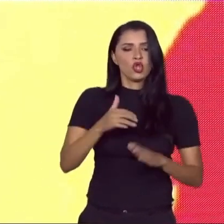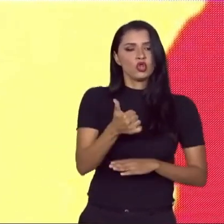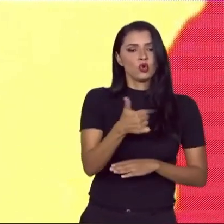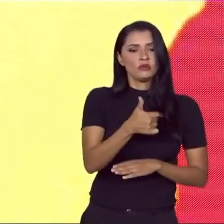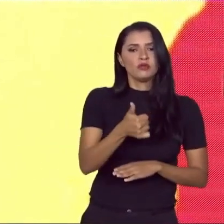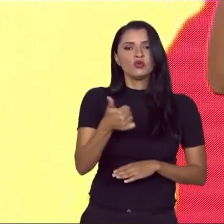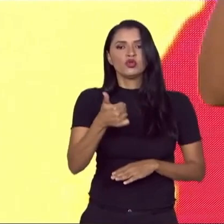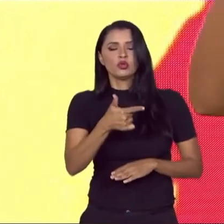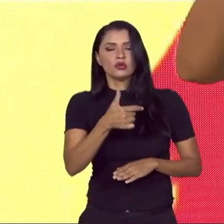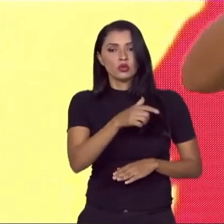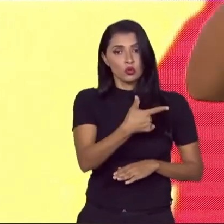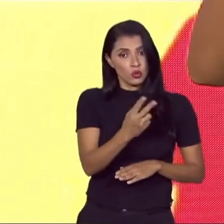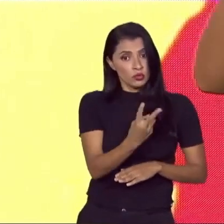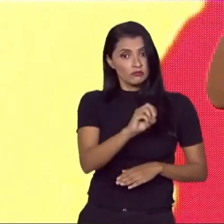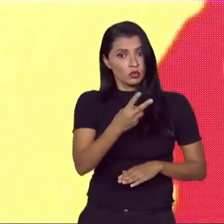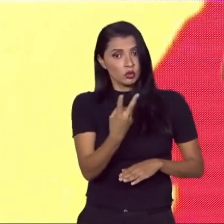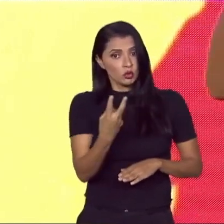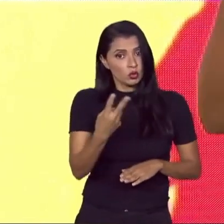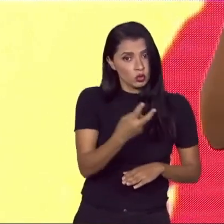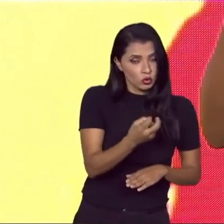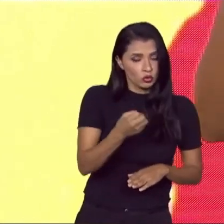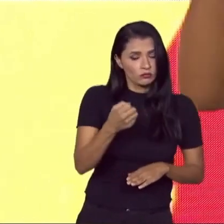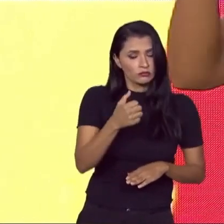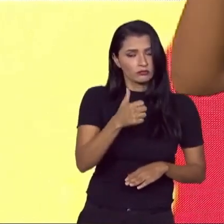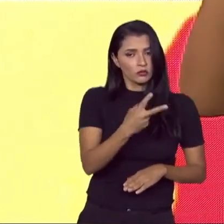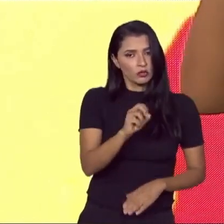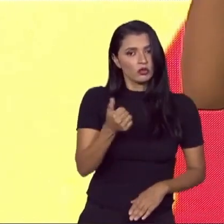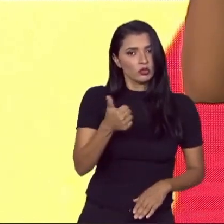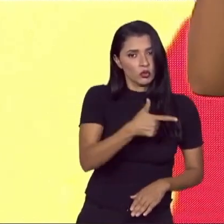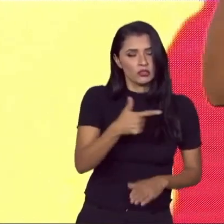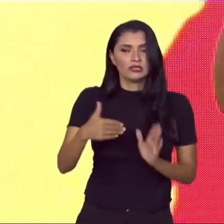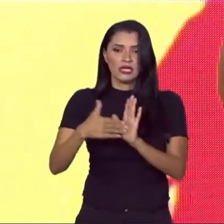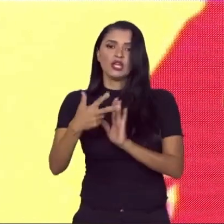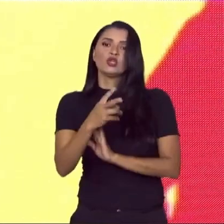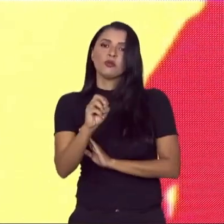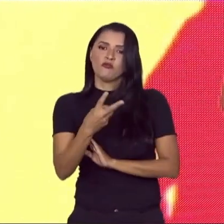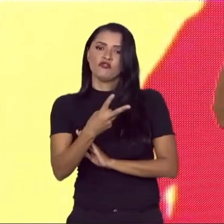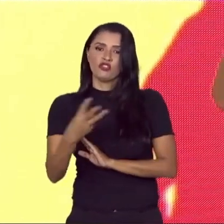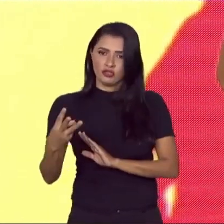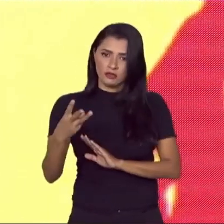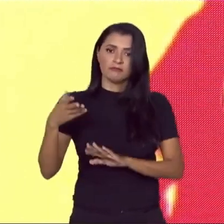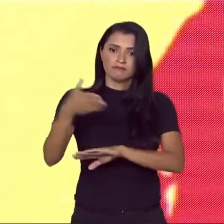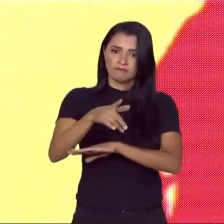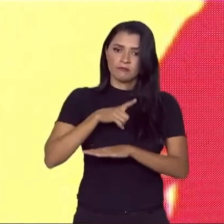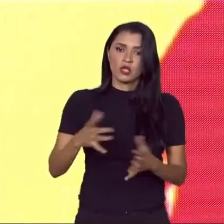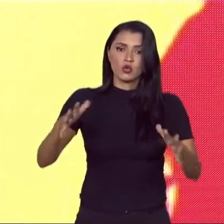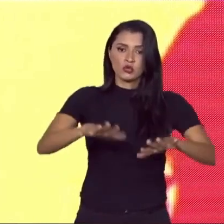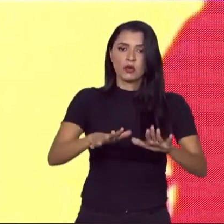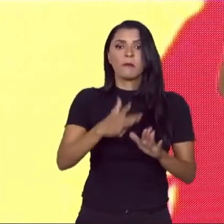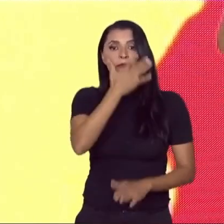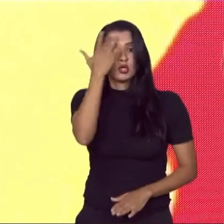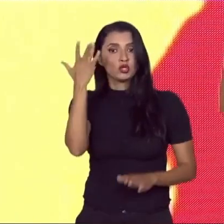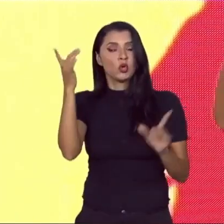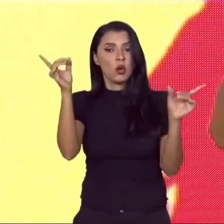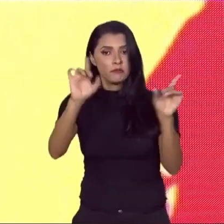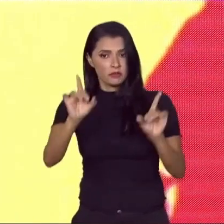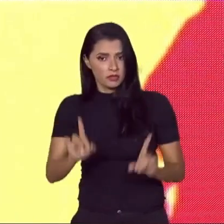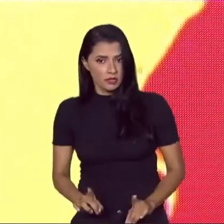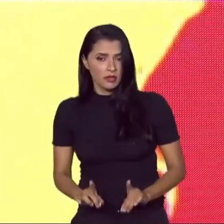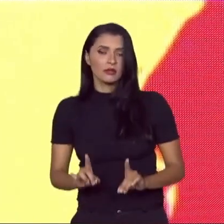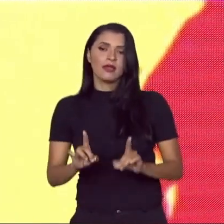2012 a 2023. Em 2017, ocorreu mais um avanço com a inclusão de pessoas com deficiência. Desde